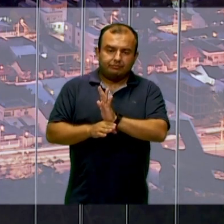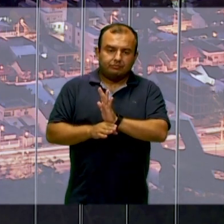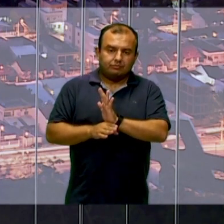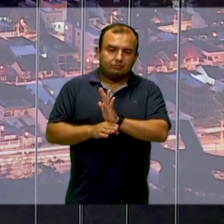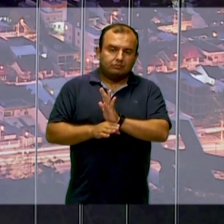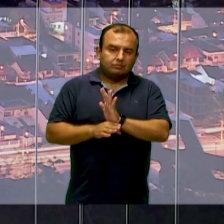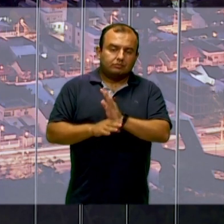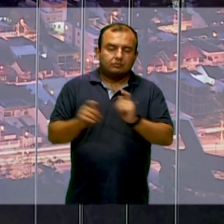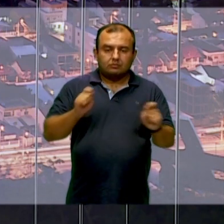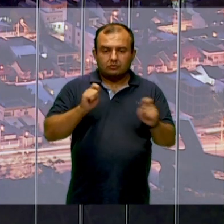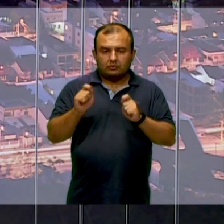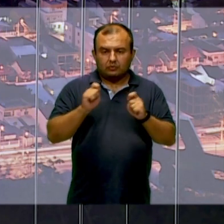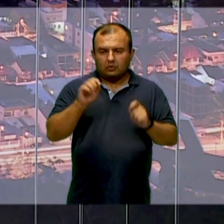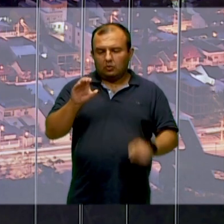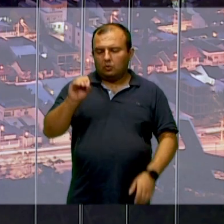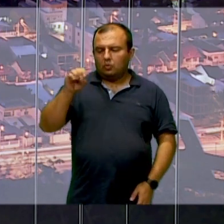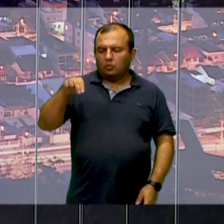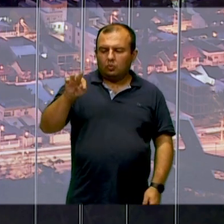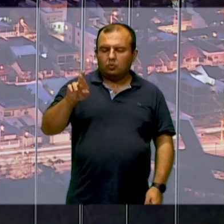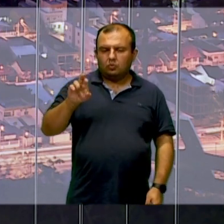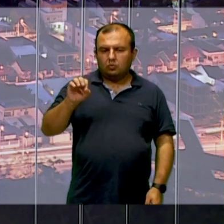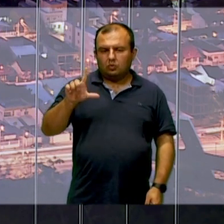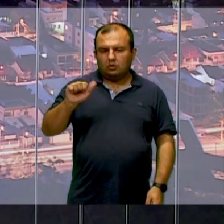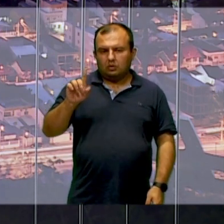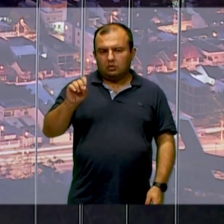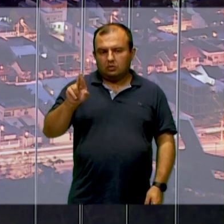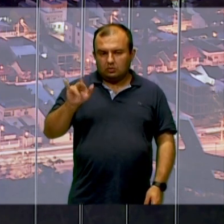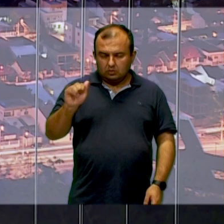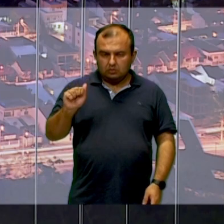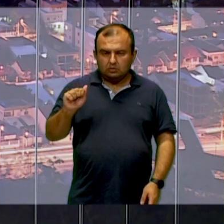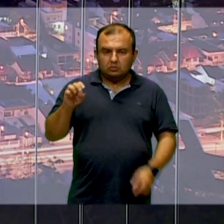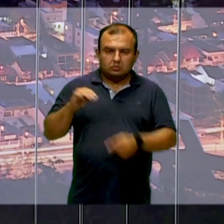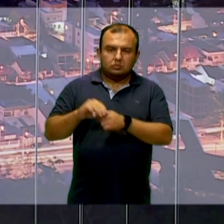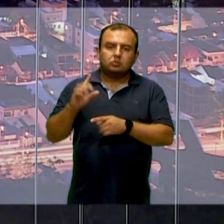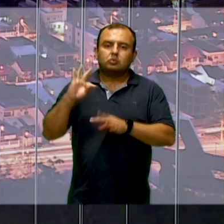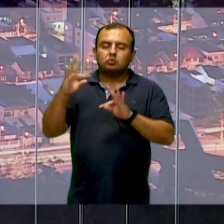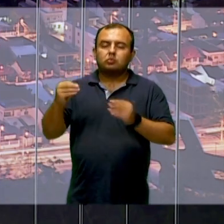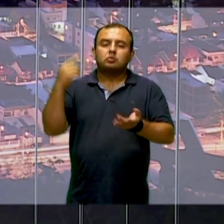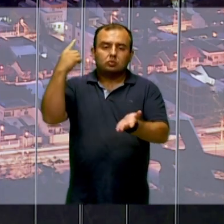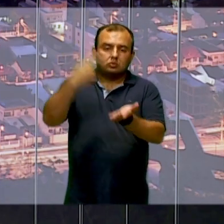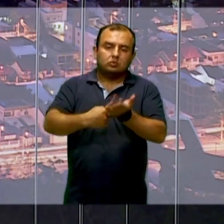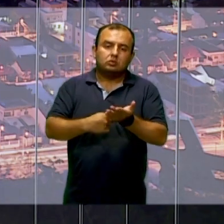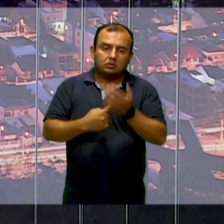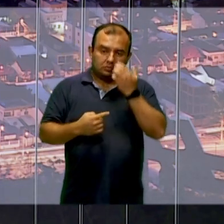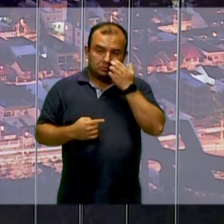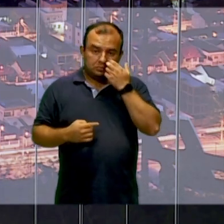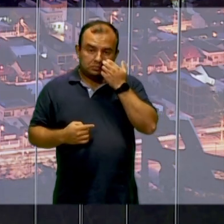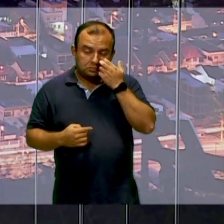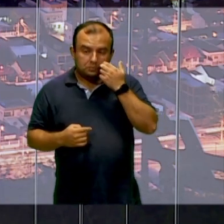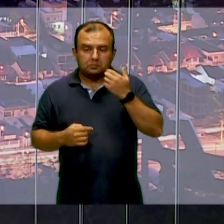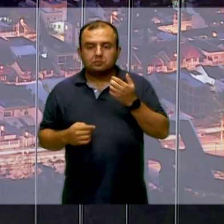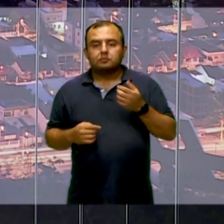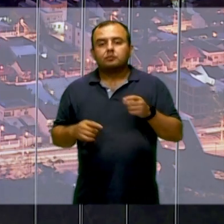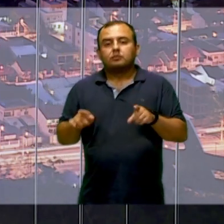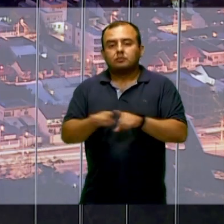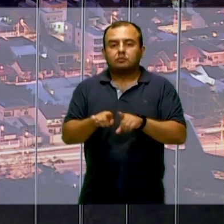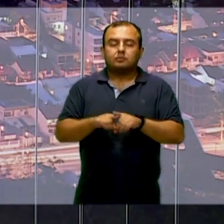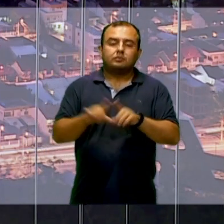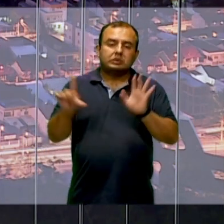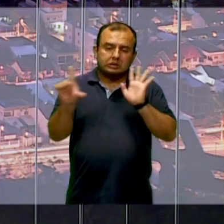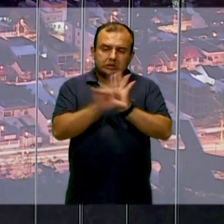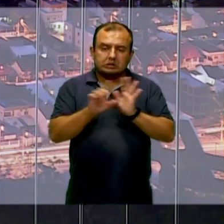foi a Controladoria do município também colaborou, porque agora todo o credenciamento até para a Lei de